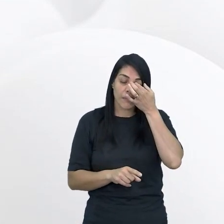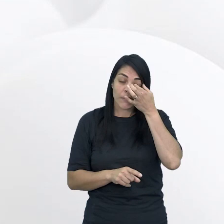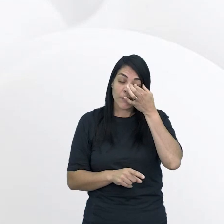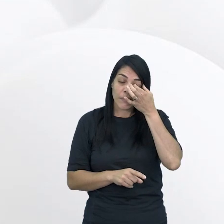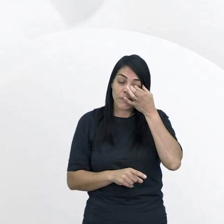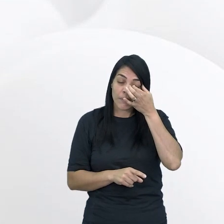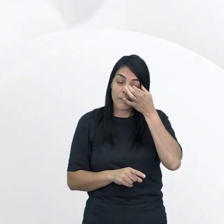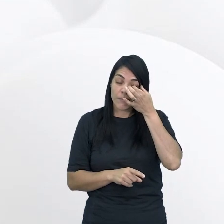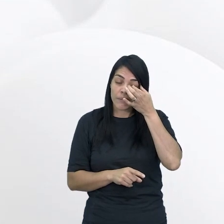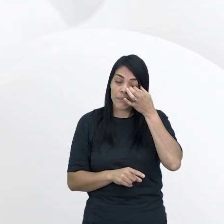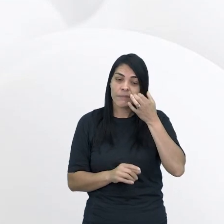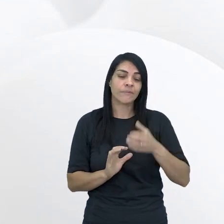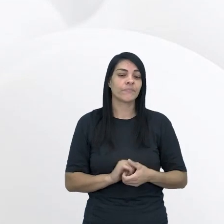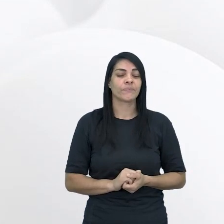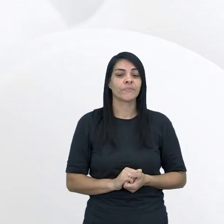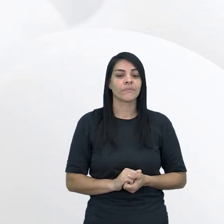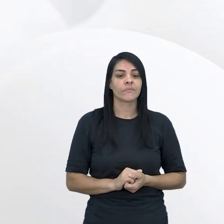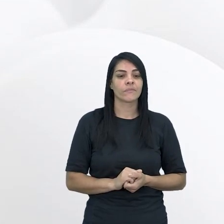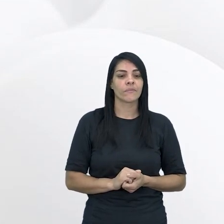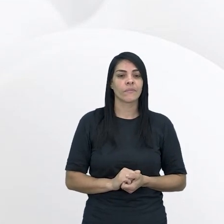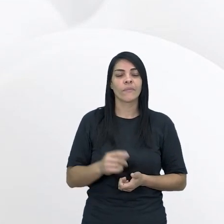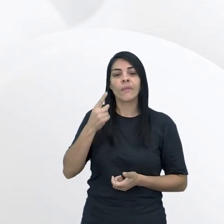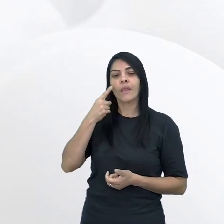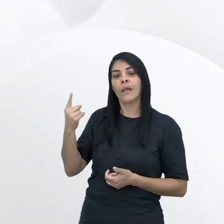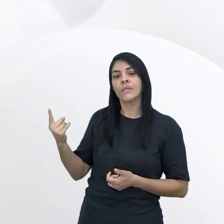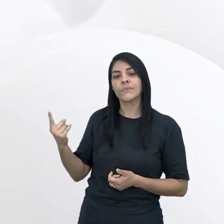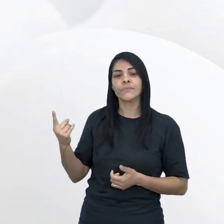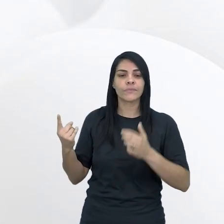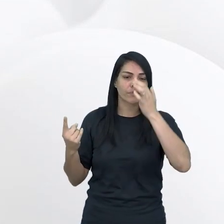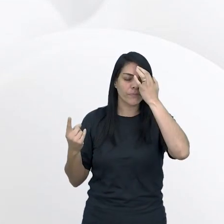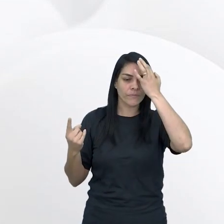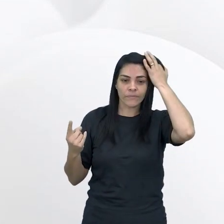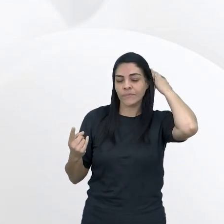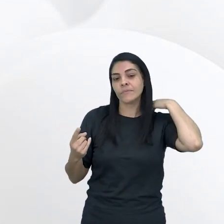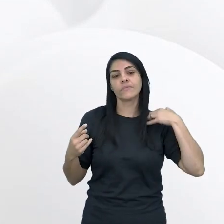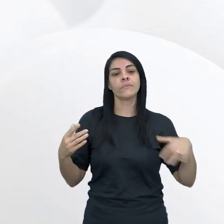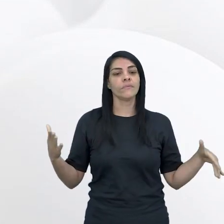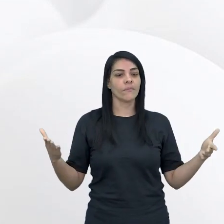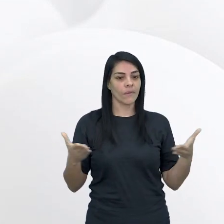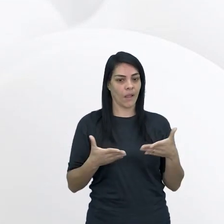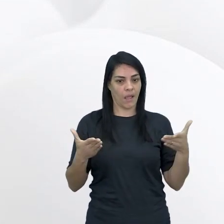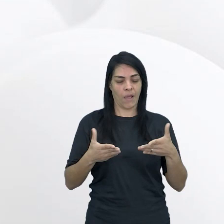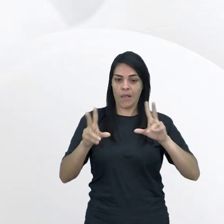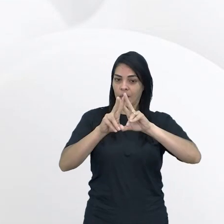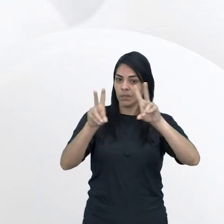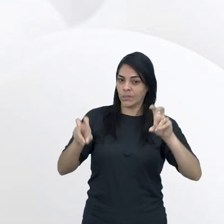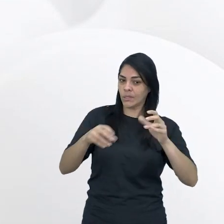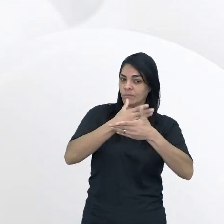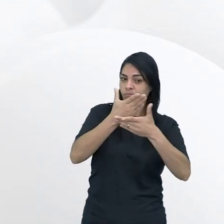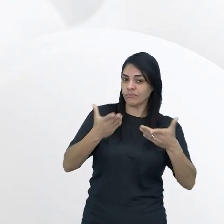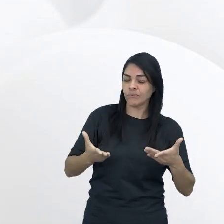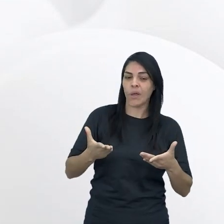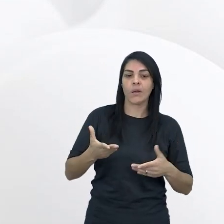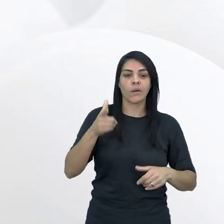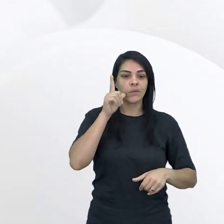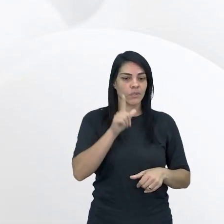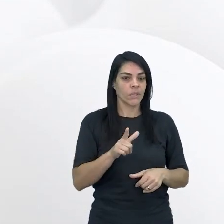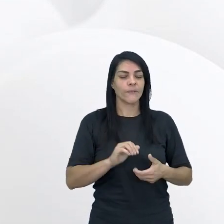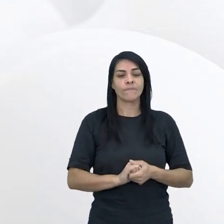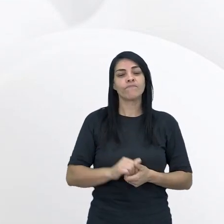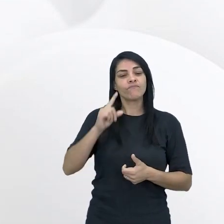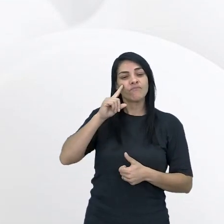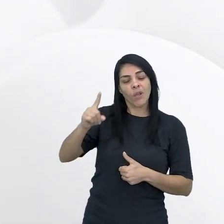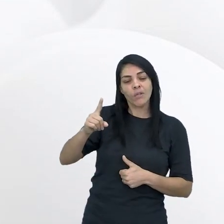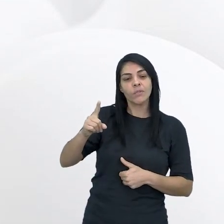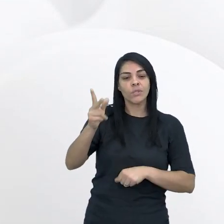Pode passar, por favor. Agora, questões aí que a gente pode abordar, né? Como é o dia de Páscoa